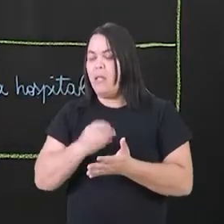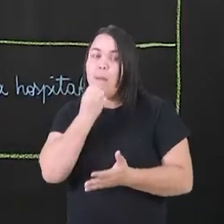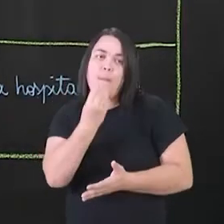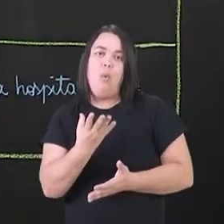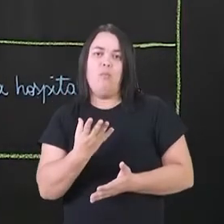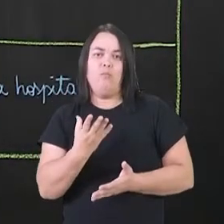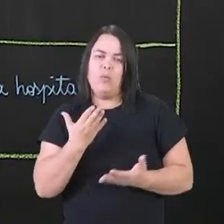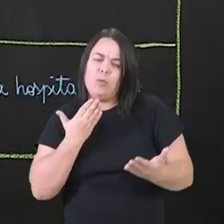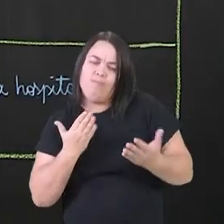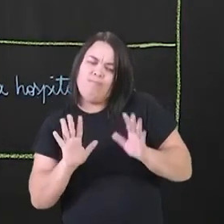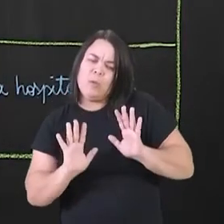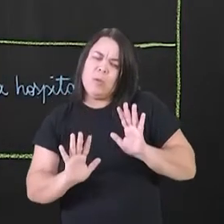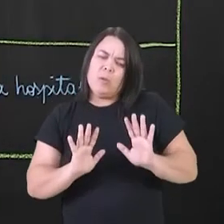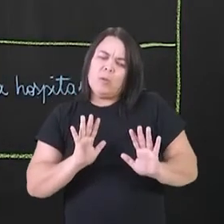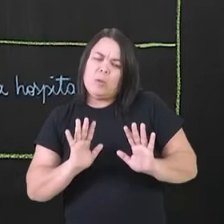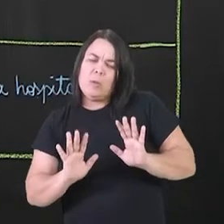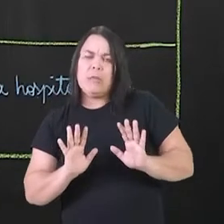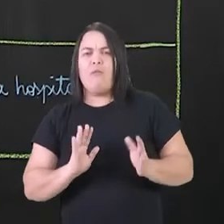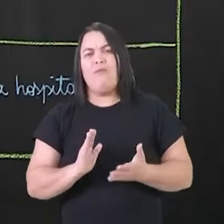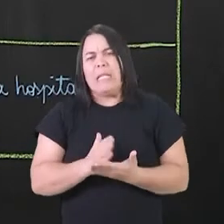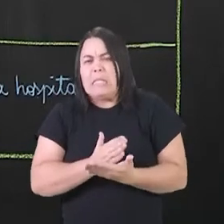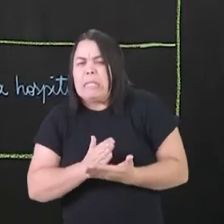Probabilidade. This should be good.